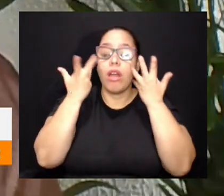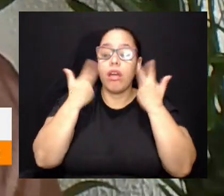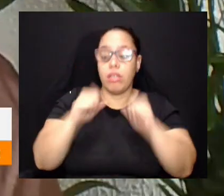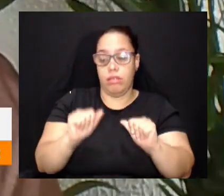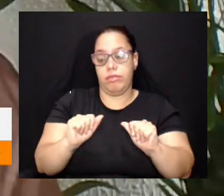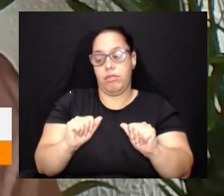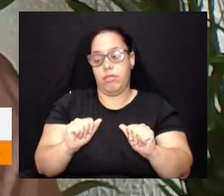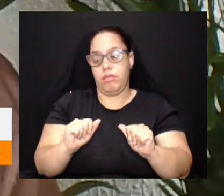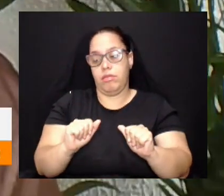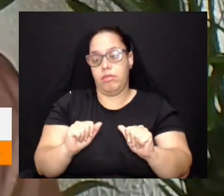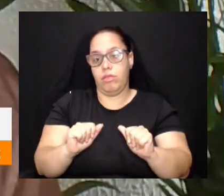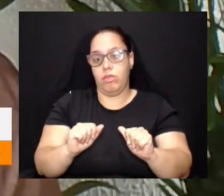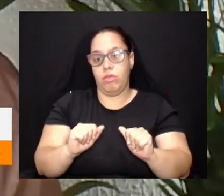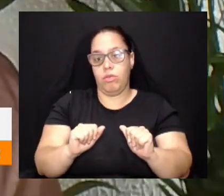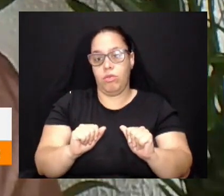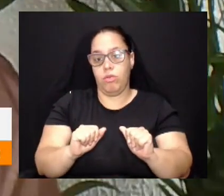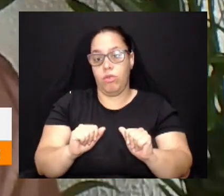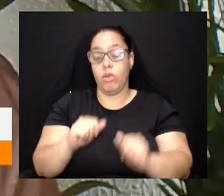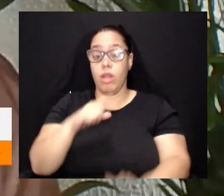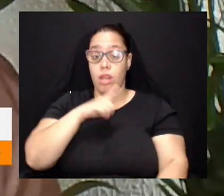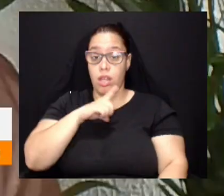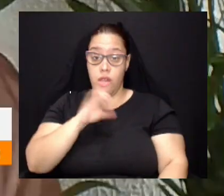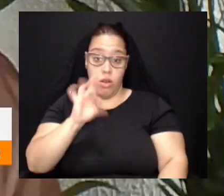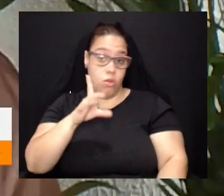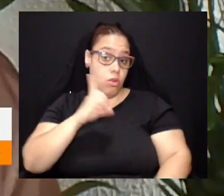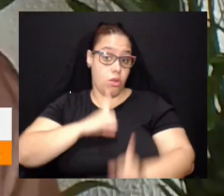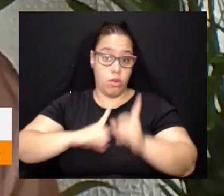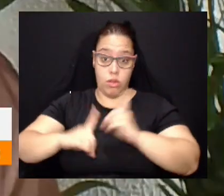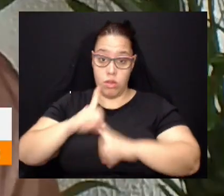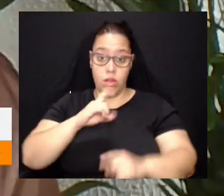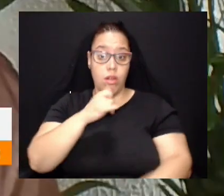ser humano tem, não só depressão, tristeza,